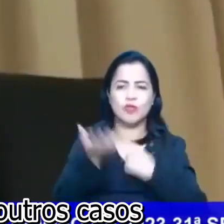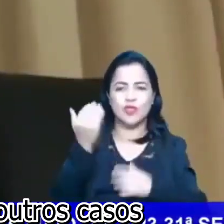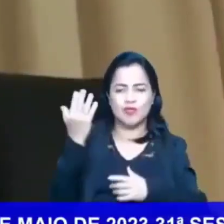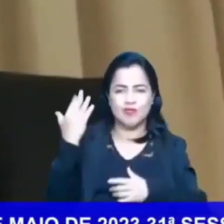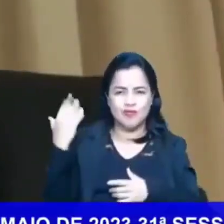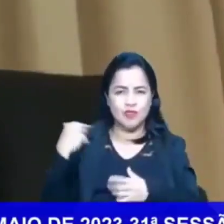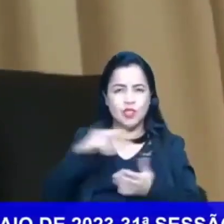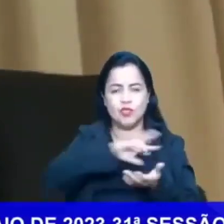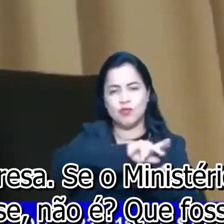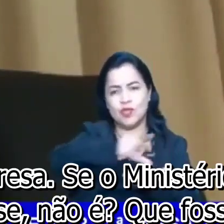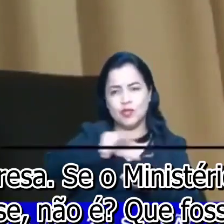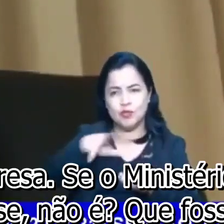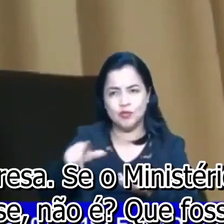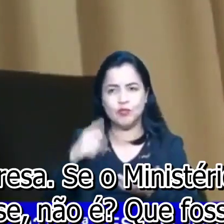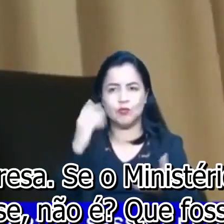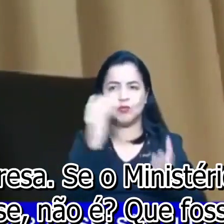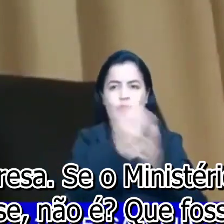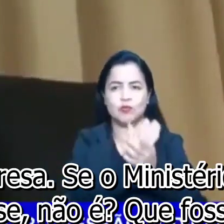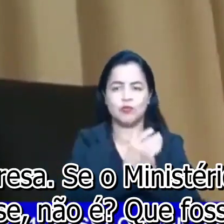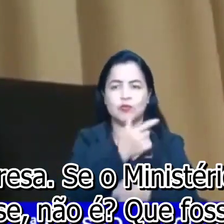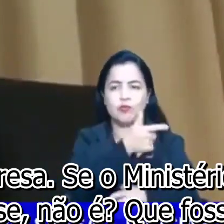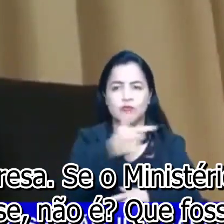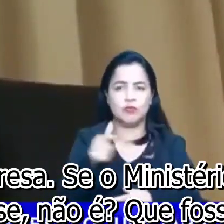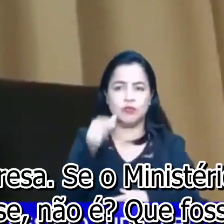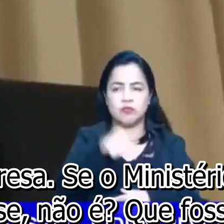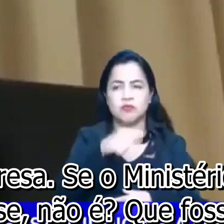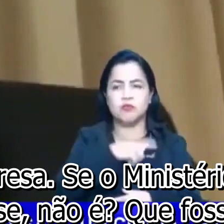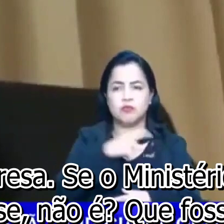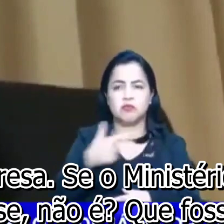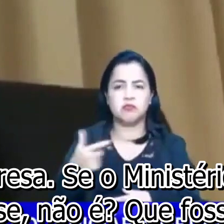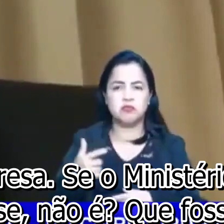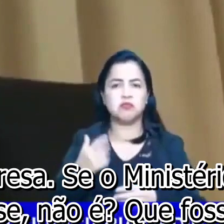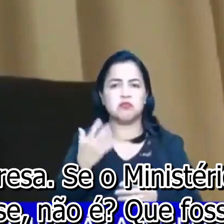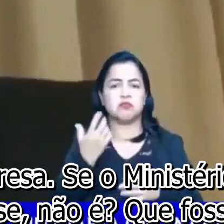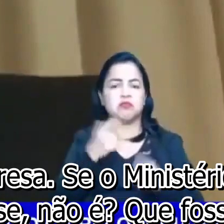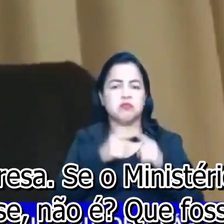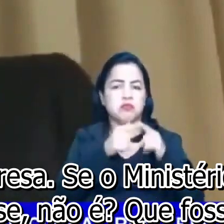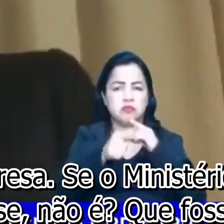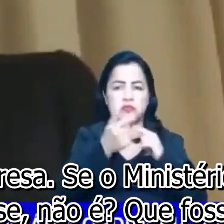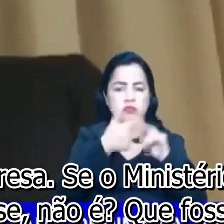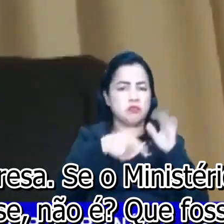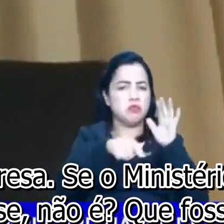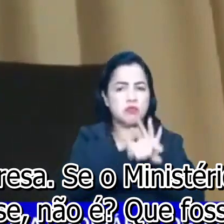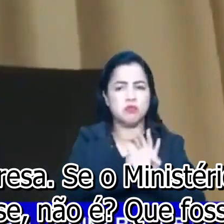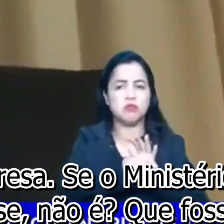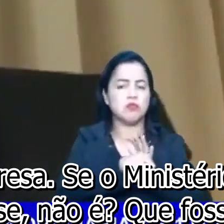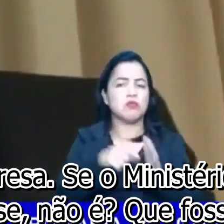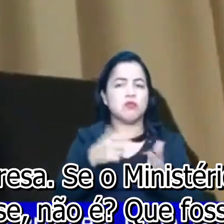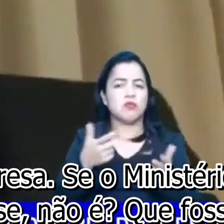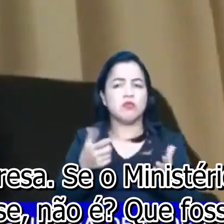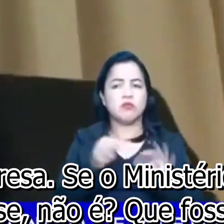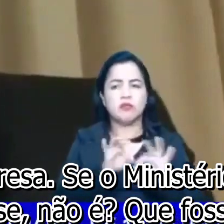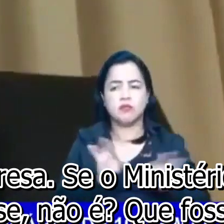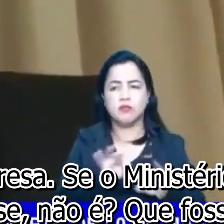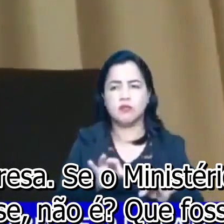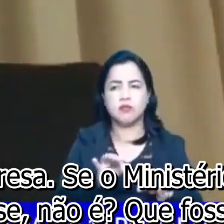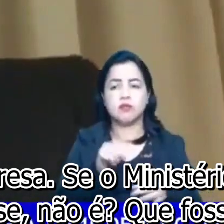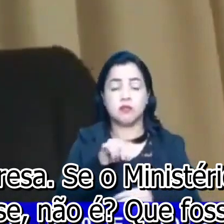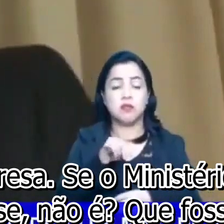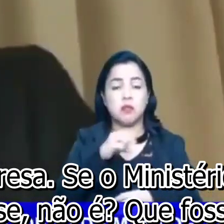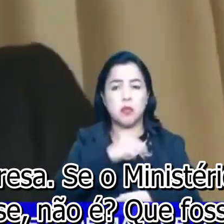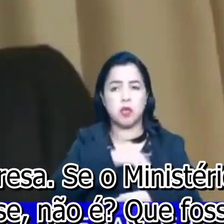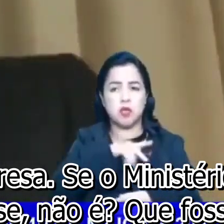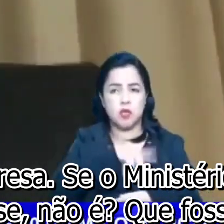outros casos, e não há aqui nenhuma violação ao princípio da não surpresa. Se o Ministério Público